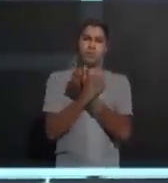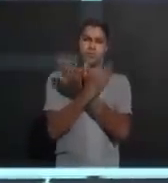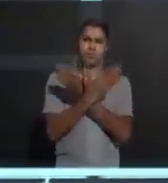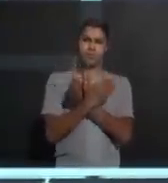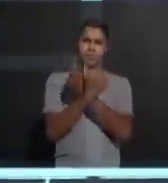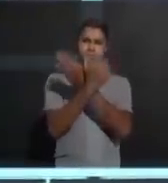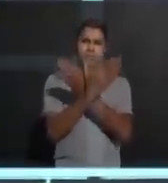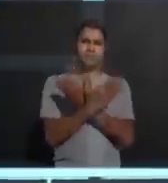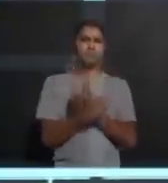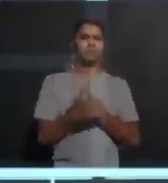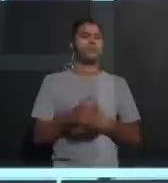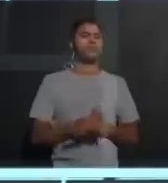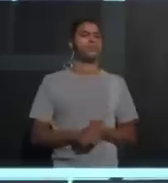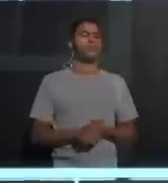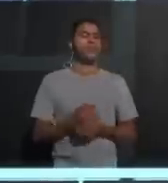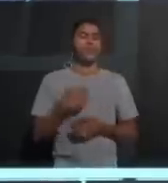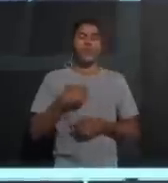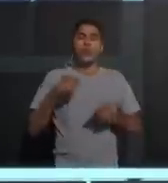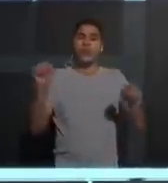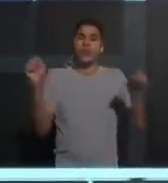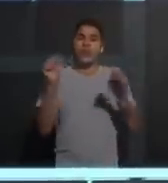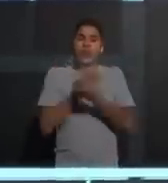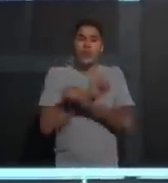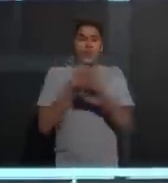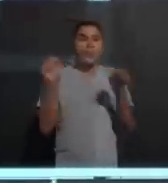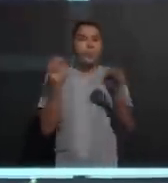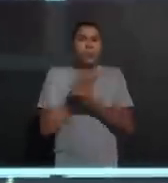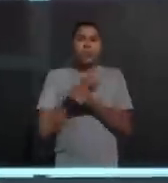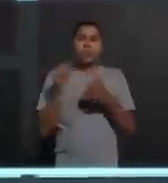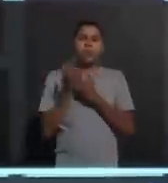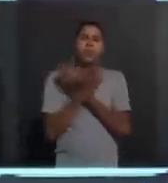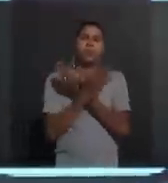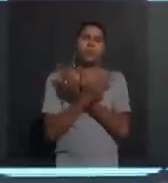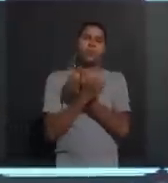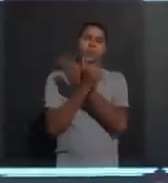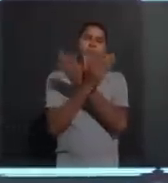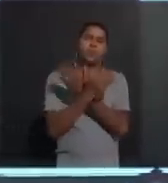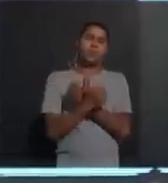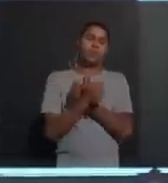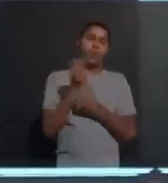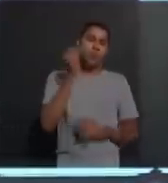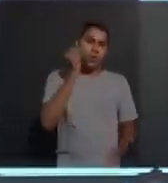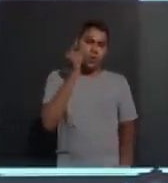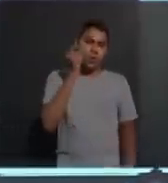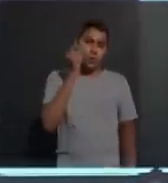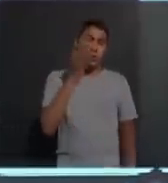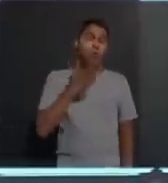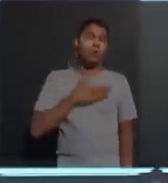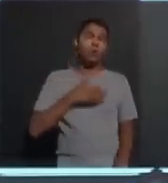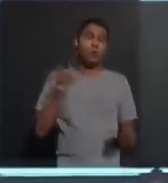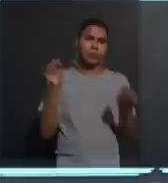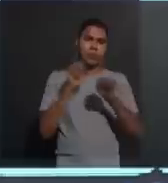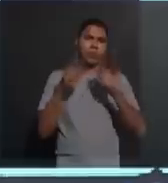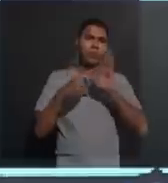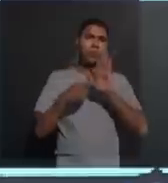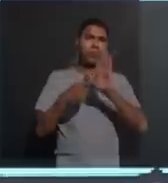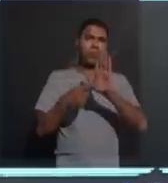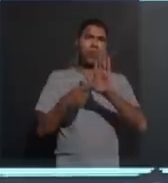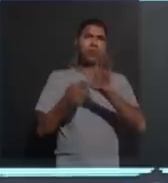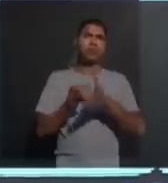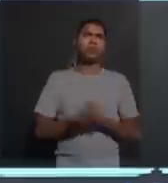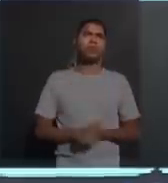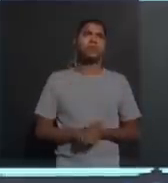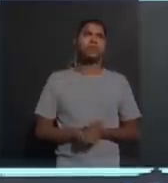só uma borboleta e eu sou apaixonada com borboleta azul é a minha paixão deixa mostrar que meu anel